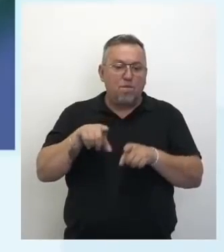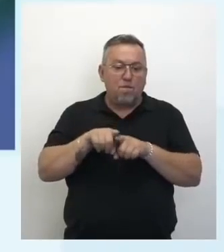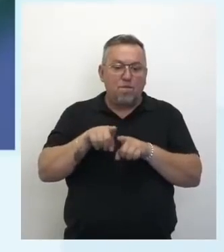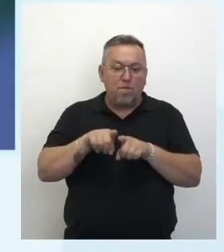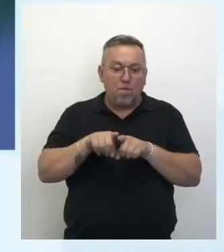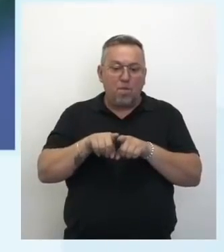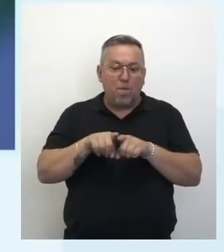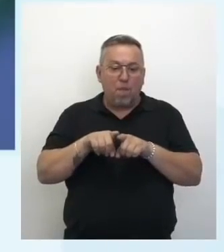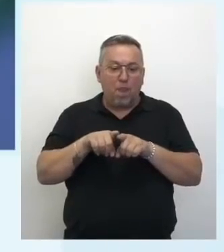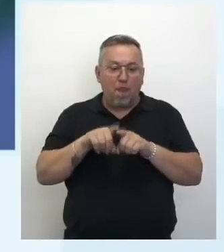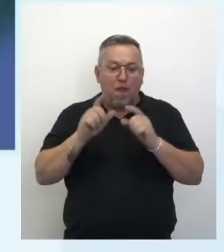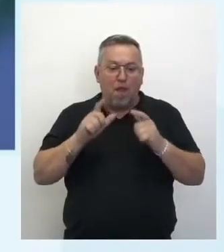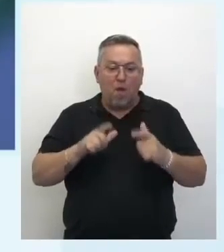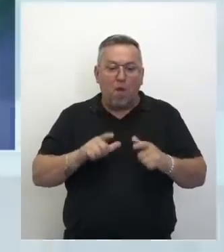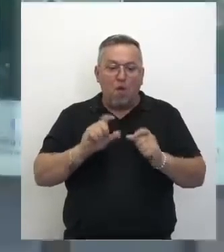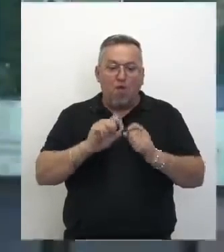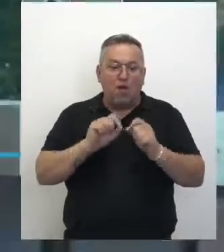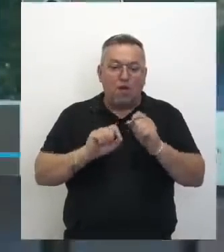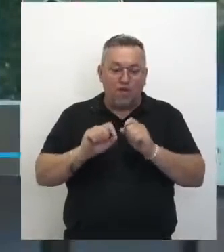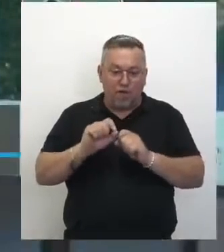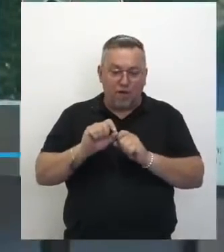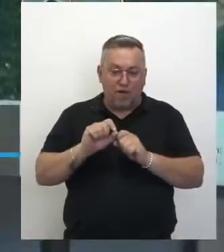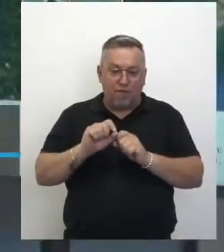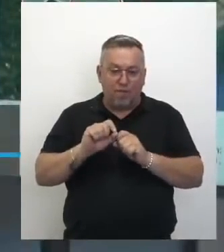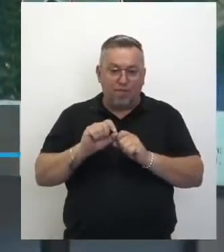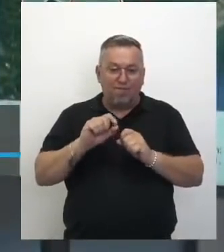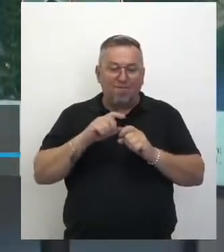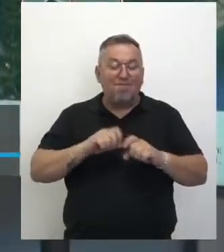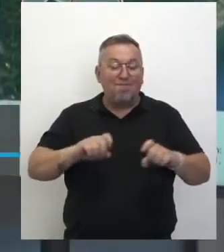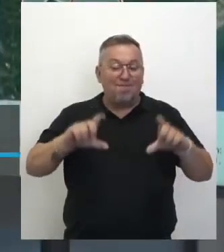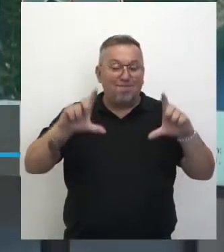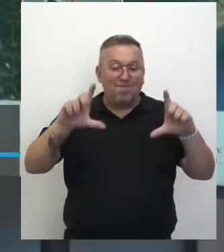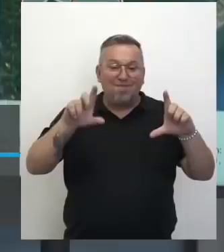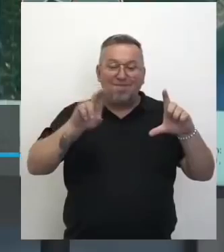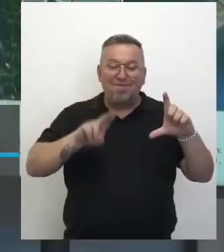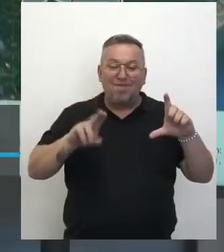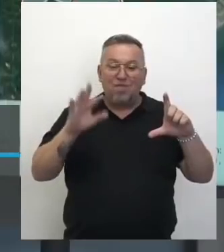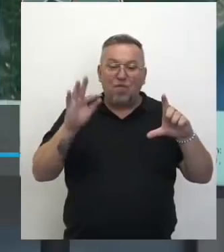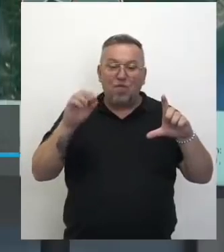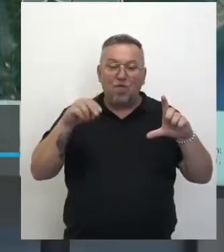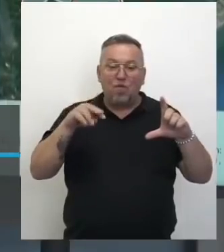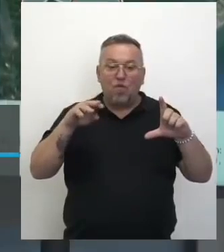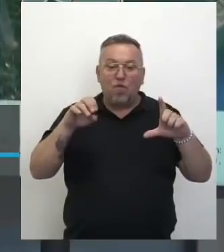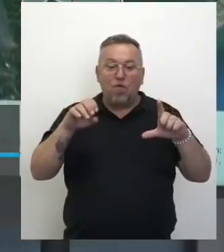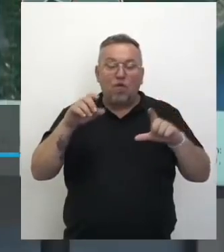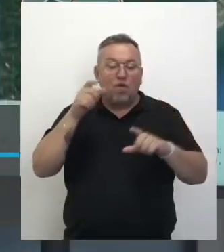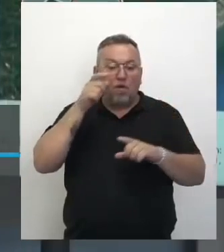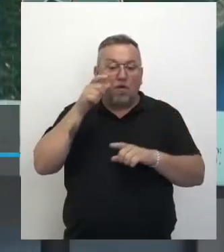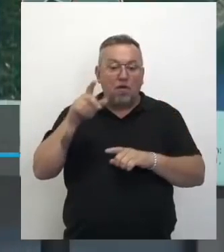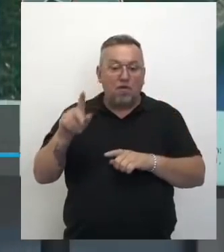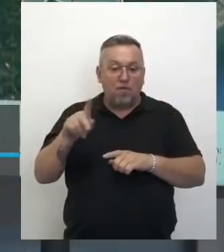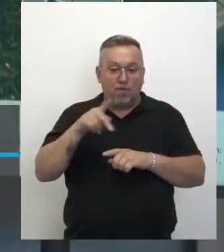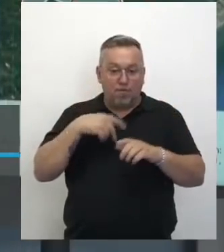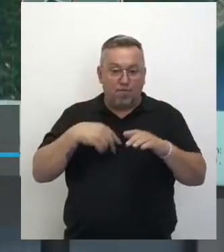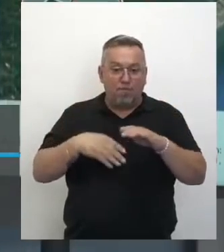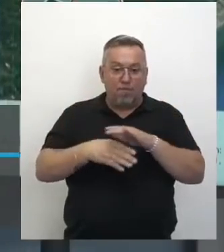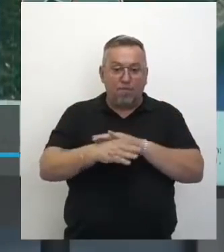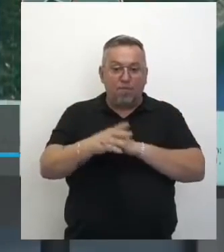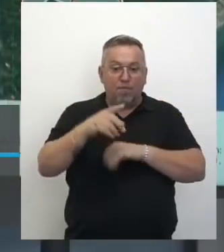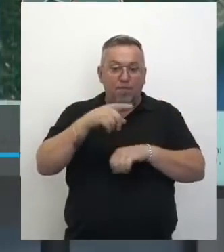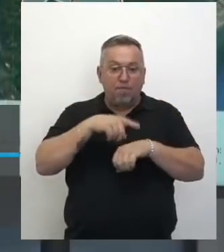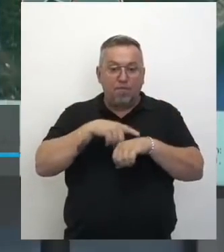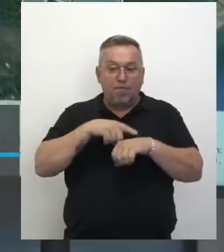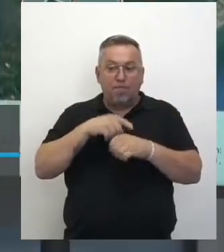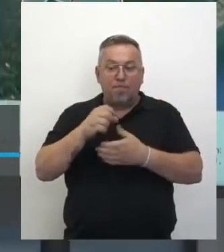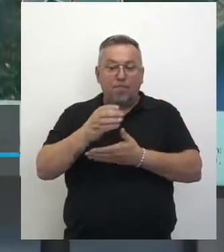fonte, né, todas as imagens que nós colocamos têm a fonte. Interessante o professor entrar, porque ele consegue, nesse